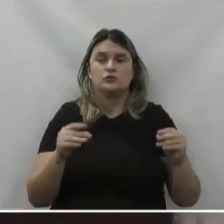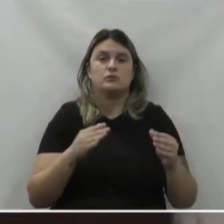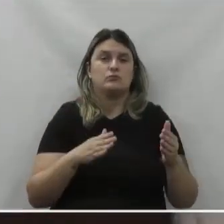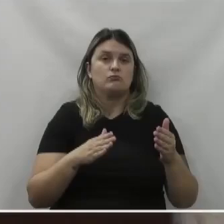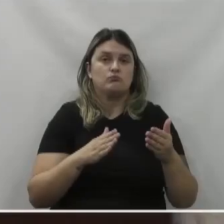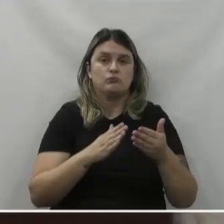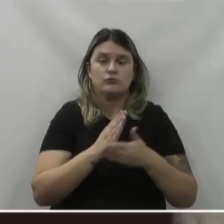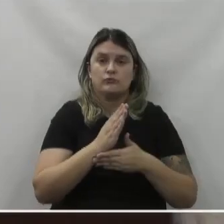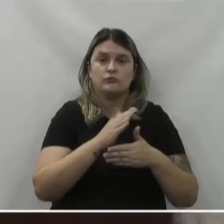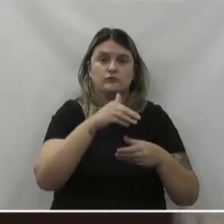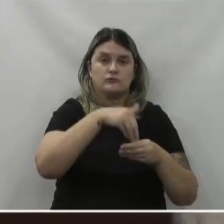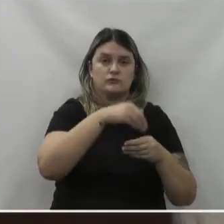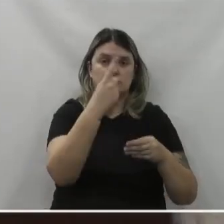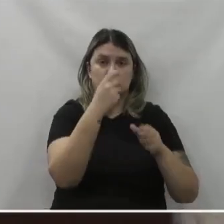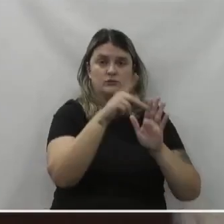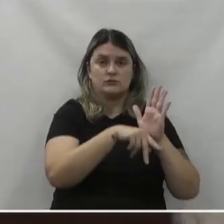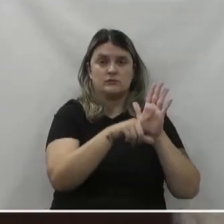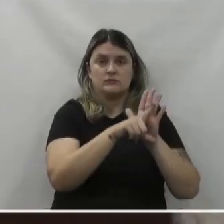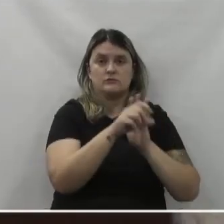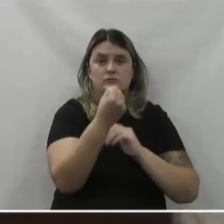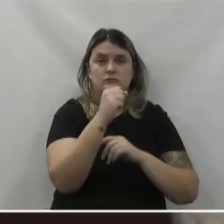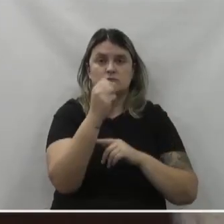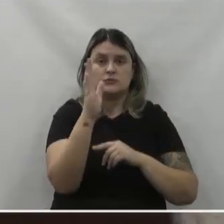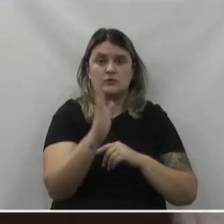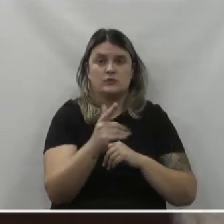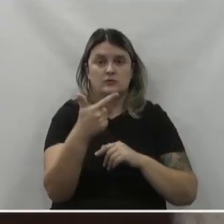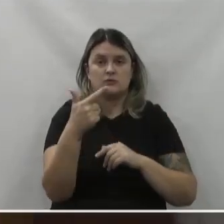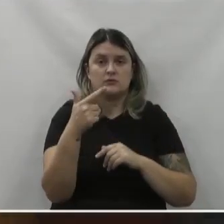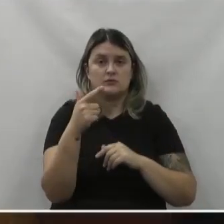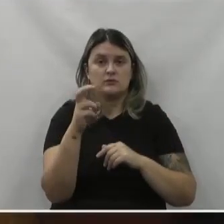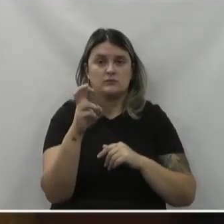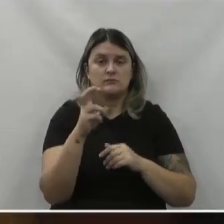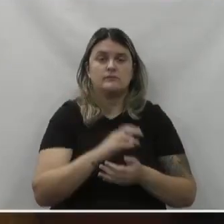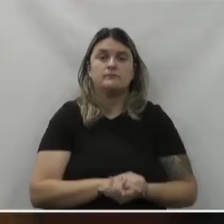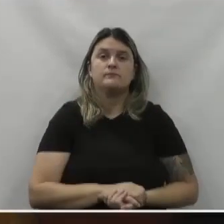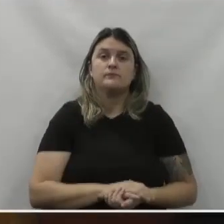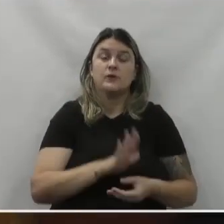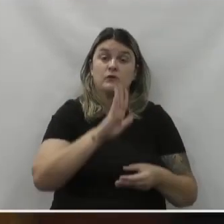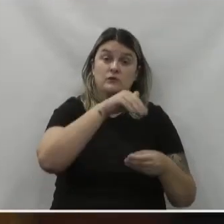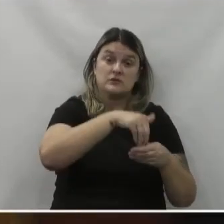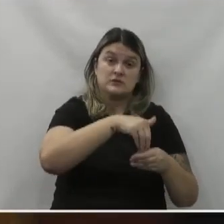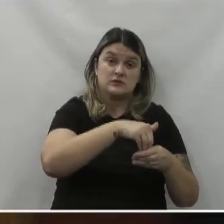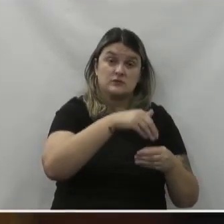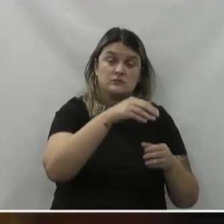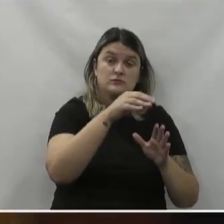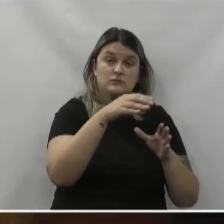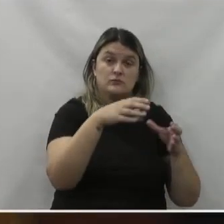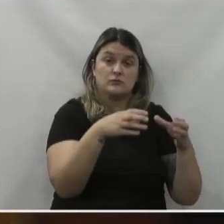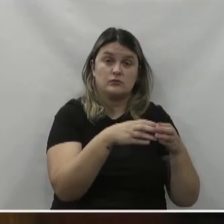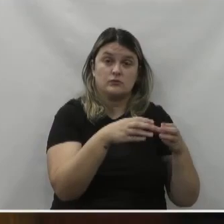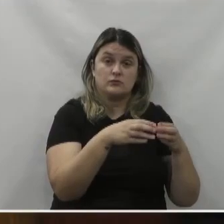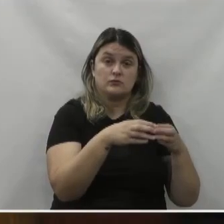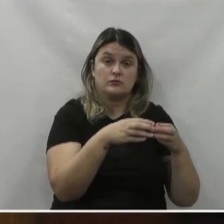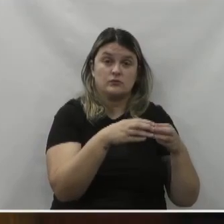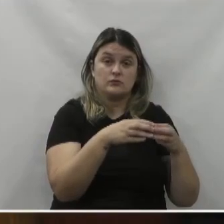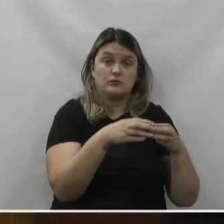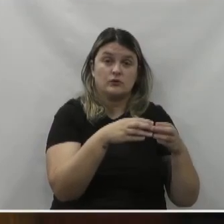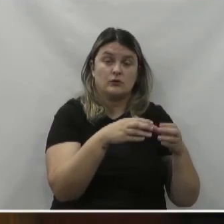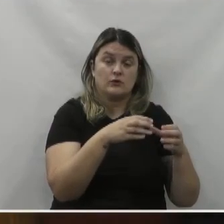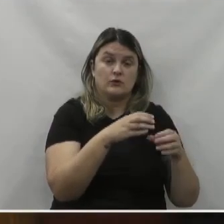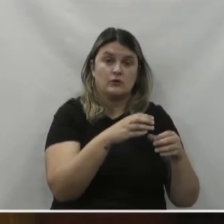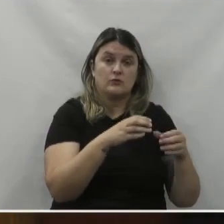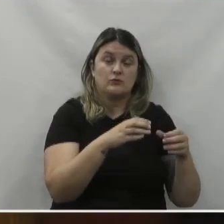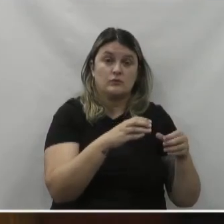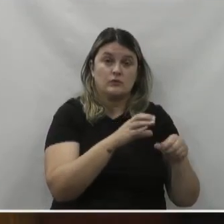Votação única do projeto de lei ordinária número 8, 2025. Votação do parecer fundamentado da Comissão de Constituição, Justiça e